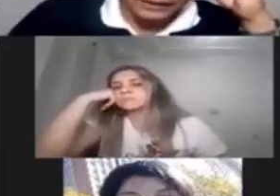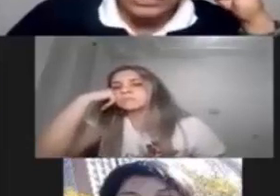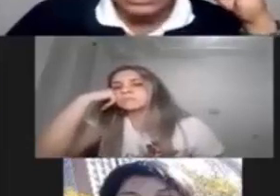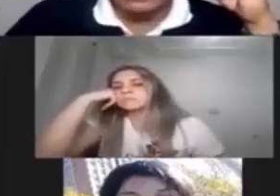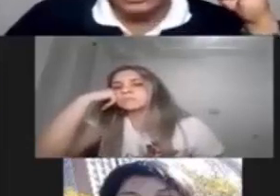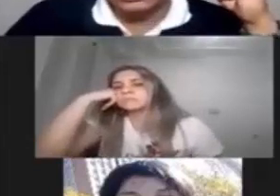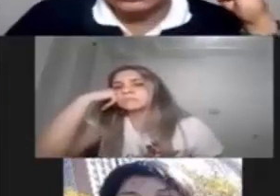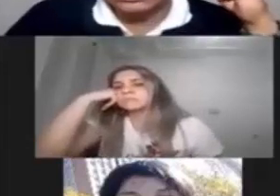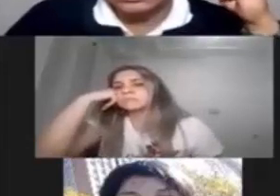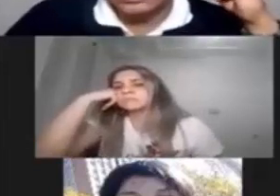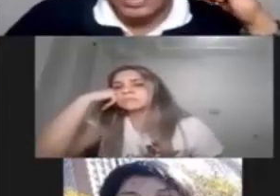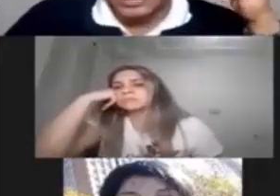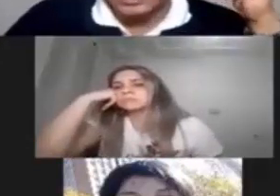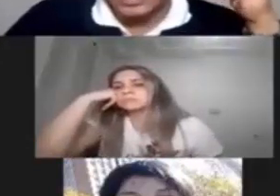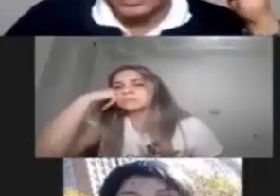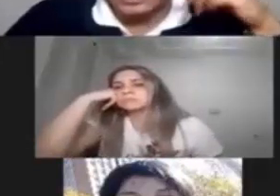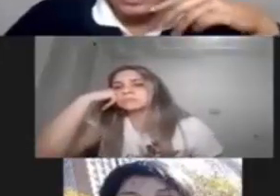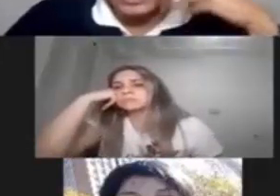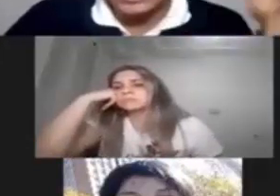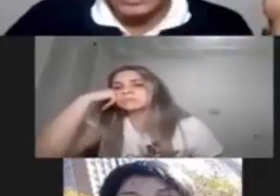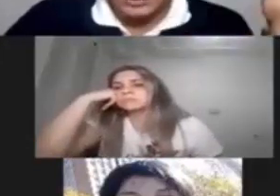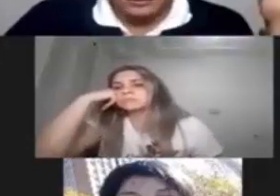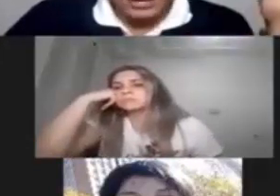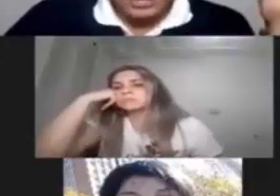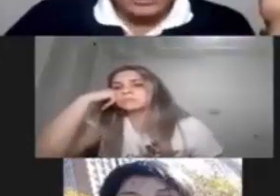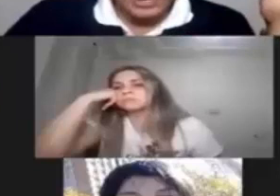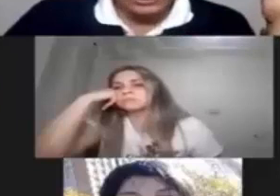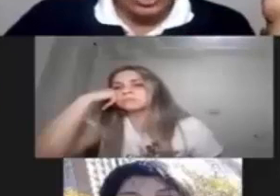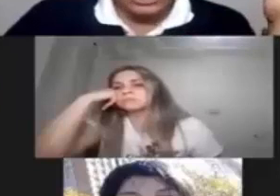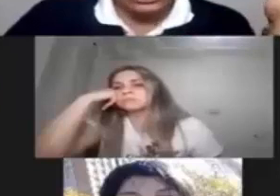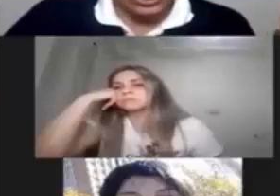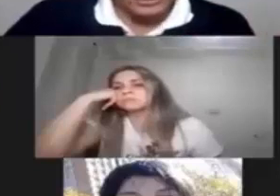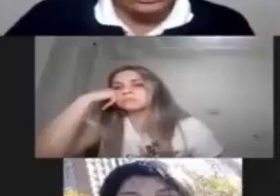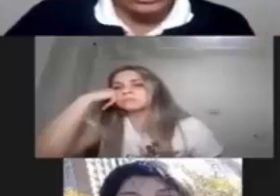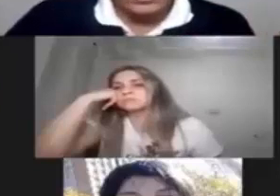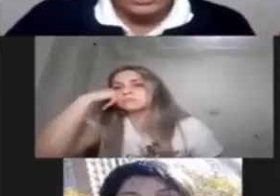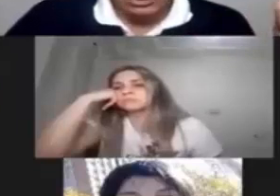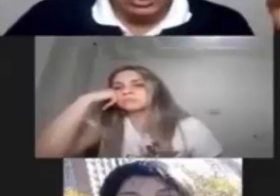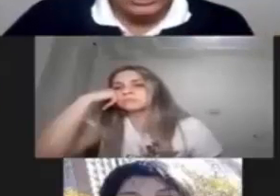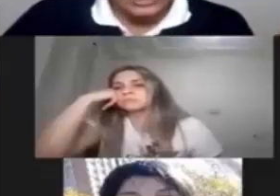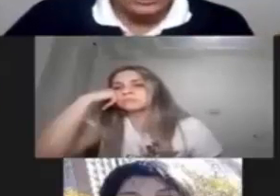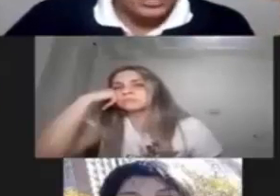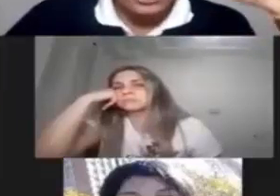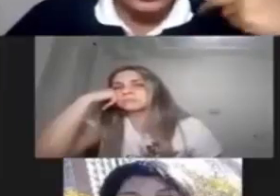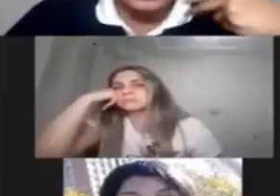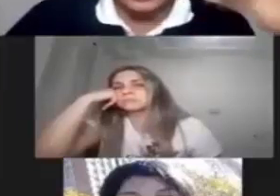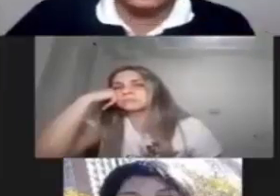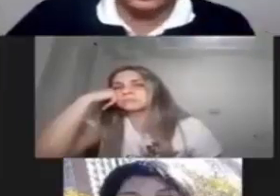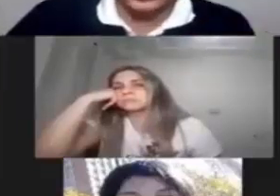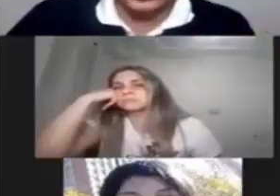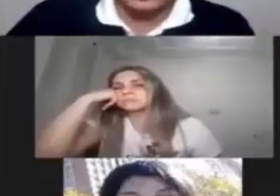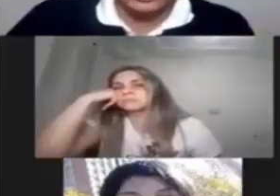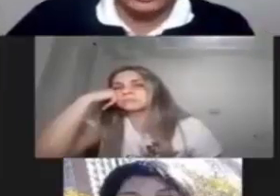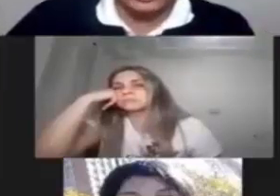quem está no ser de Abraão é a igreja quem está no lugar de tormento são os coordenados e onde entram as